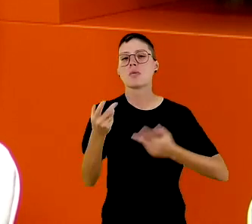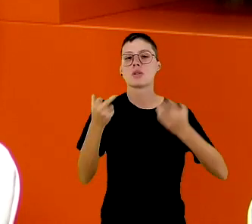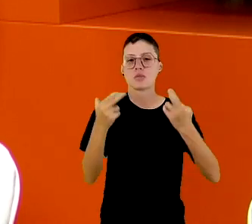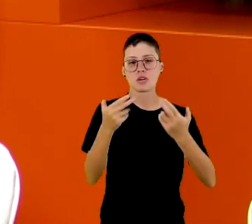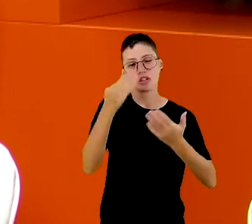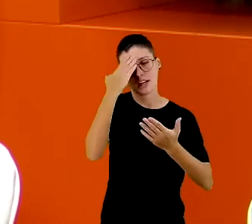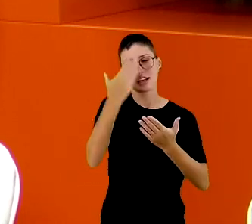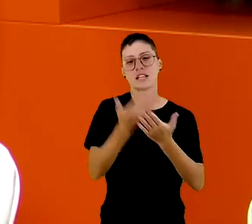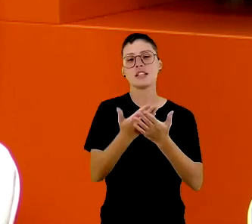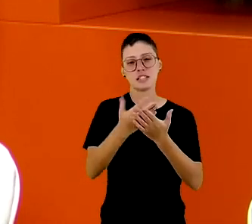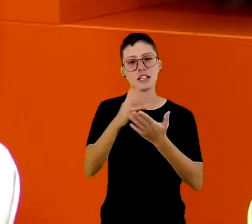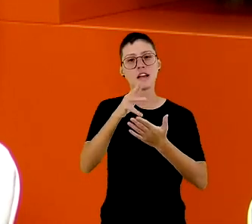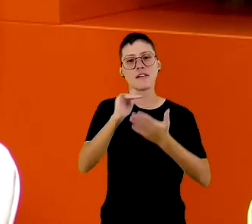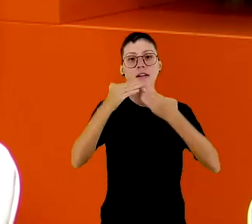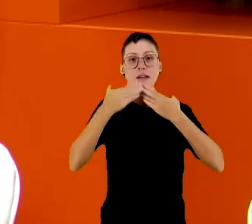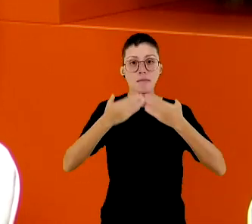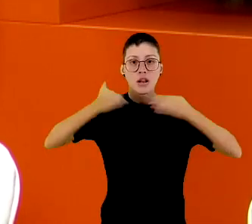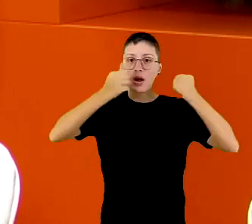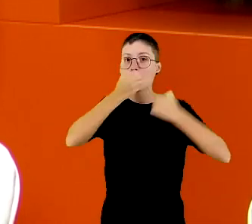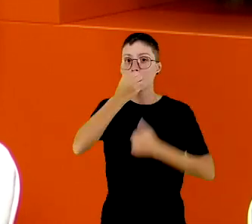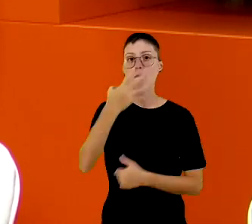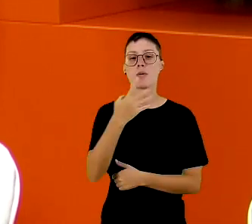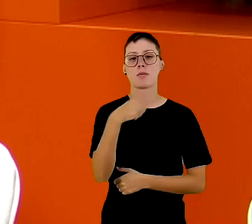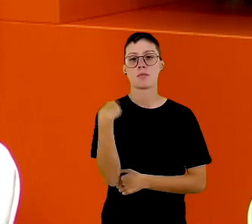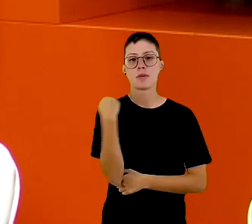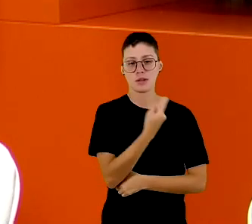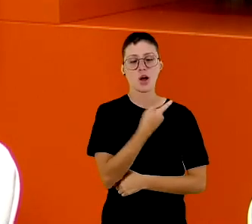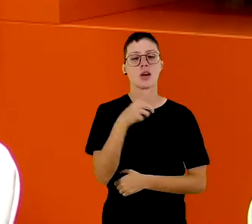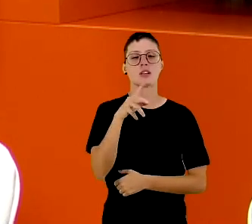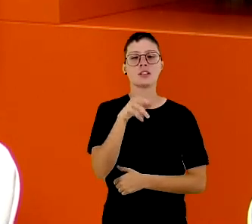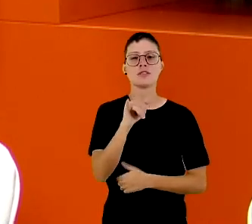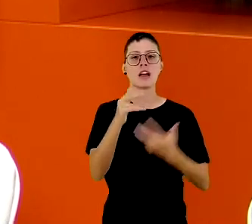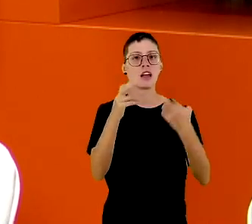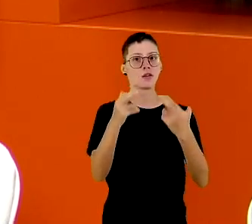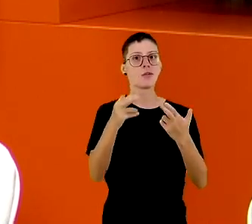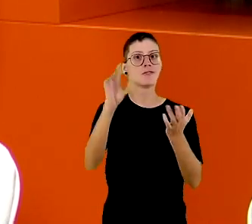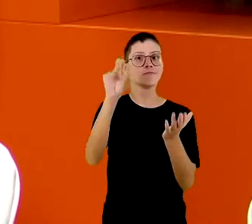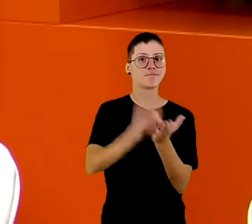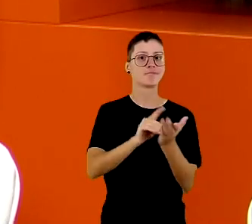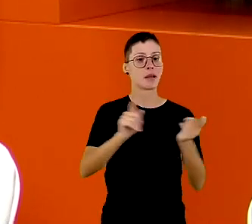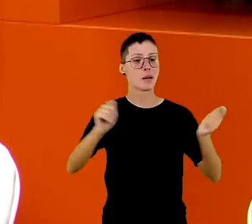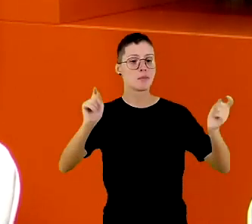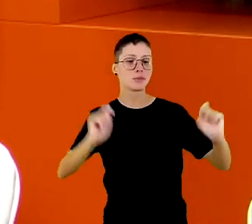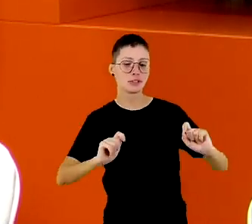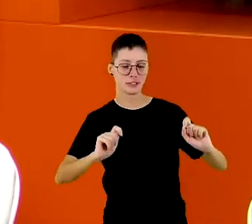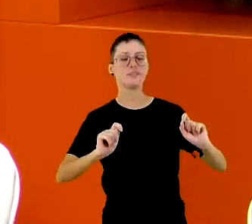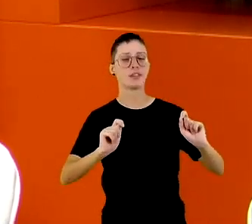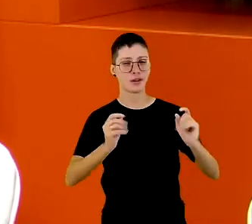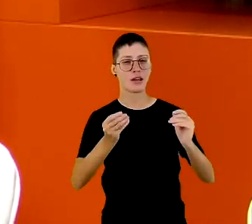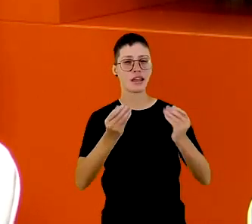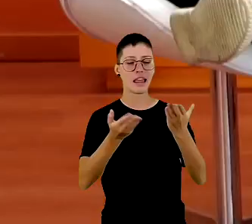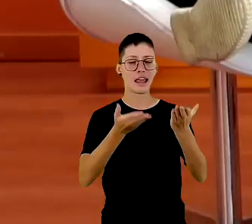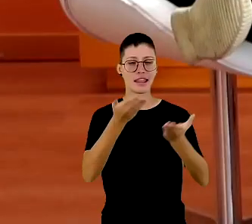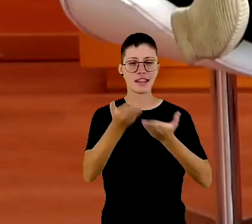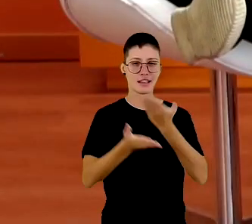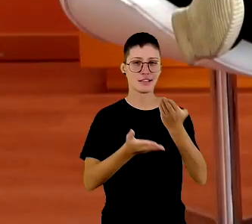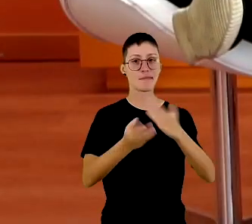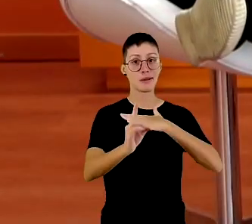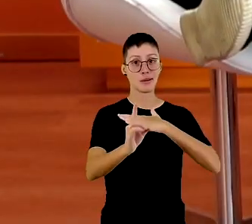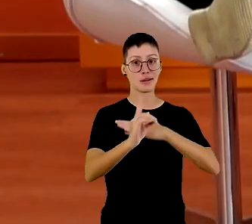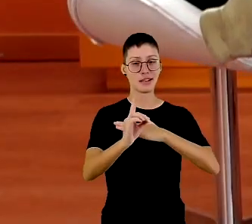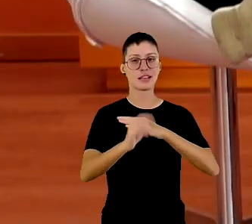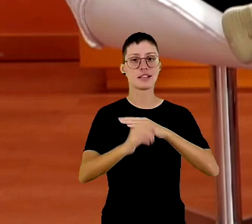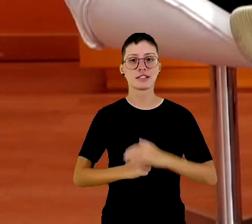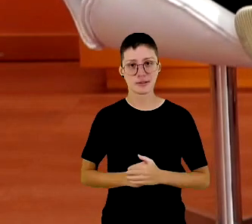vai ser boa para a gente, que vai ser realmente possível dar atendimento ao cliente. Mais um ponto